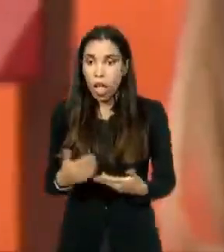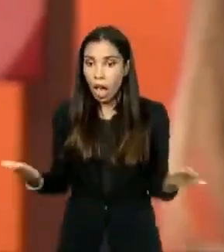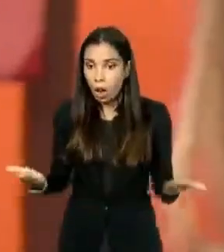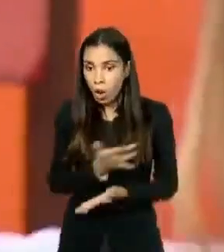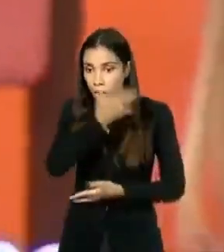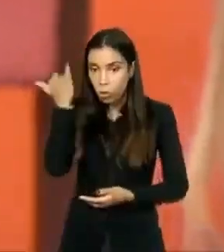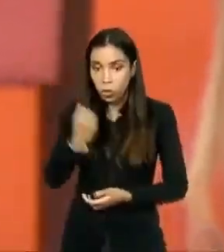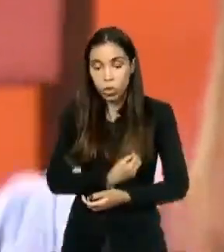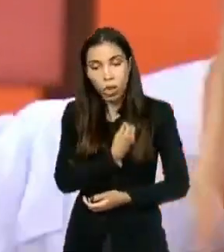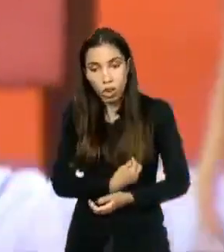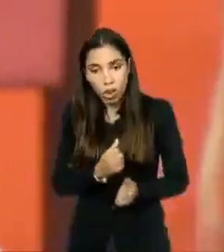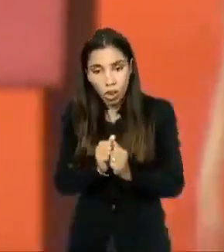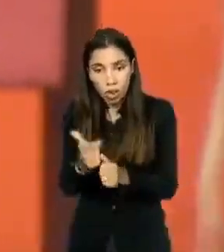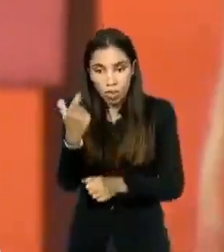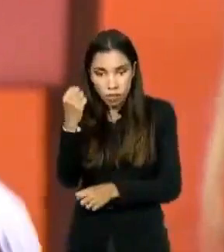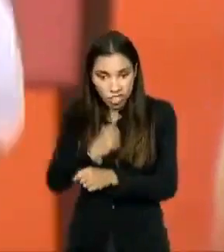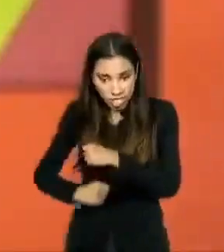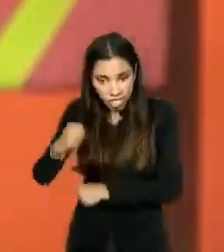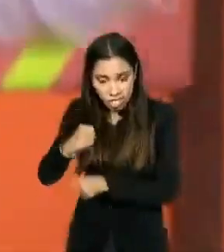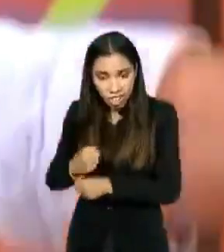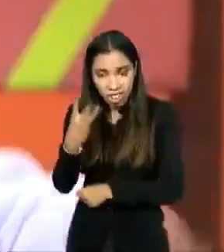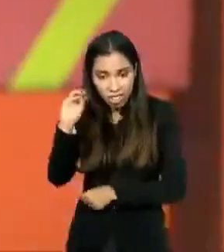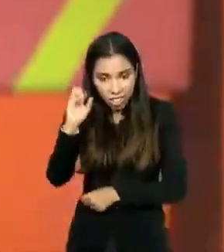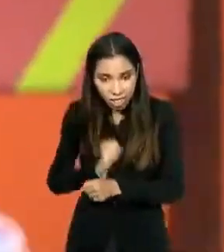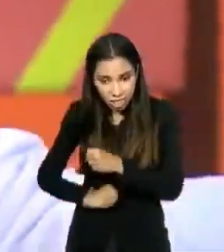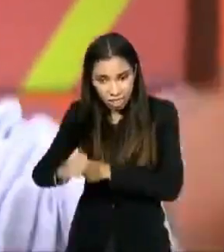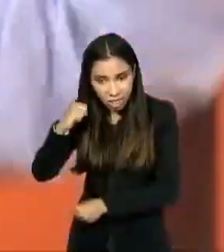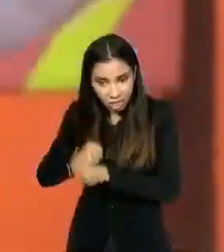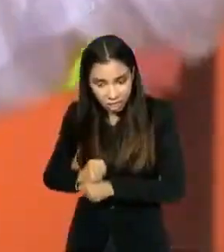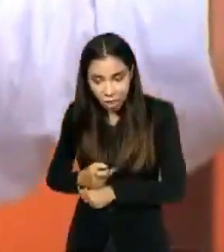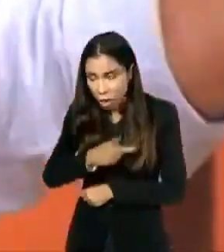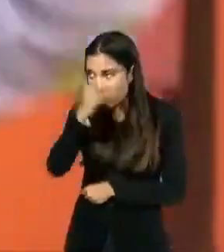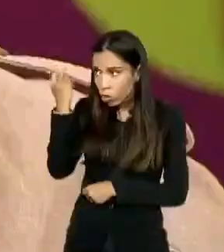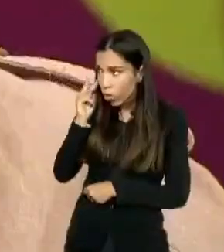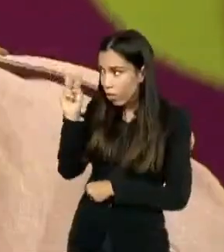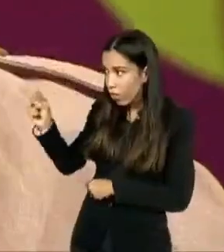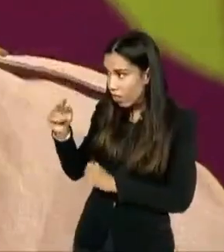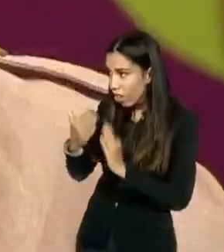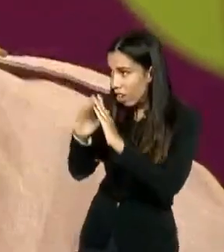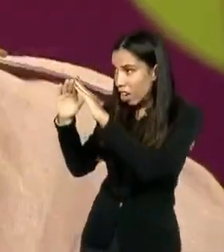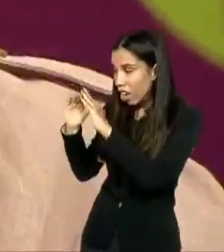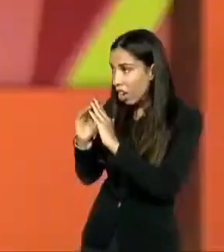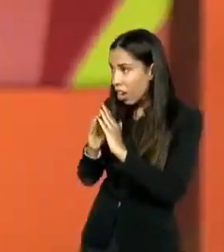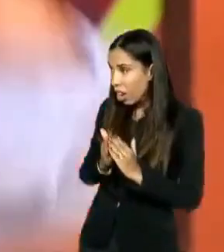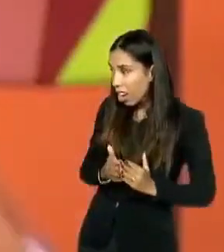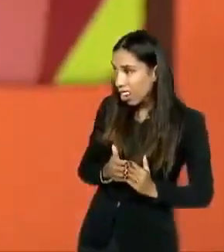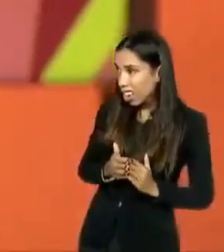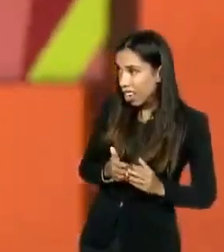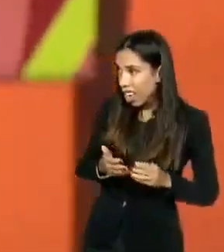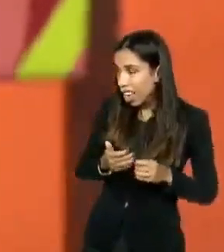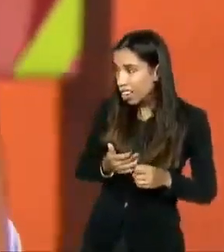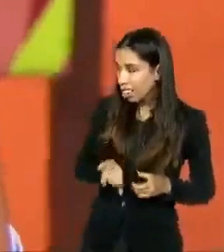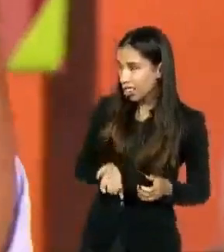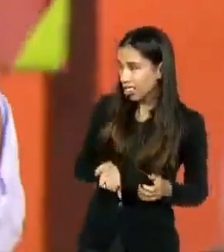mais, mas há 20 anos atrás do filme, ou há 30 anos atrás, as pessoas olhavam a favela, a classe média alta, olhavam aquilo como uma